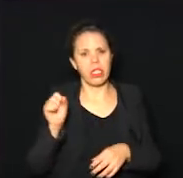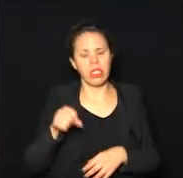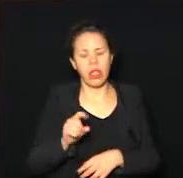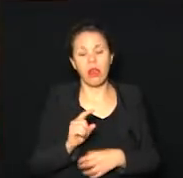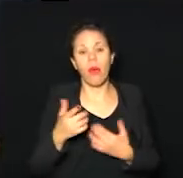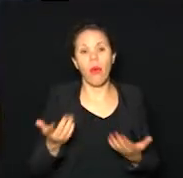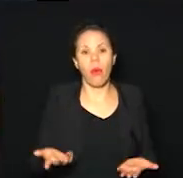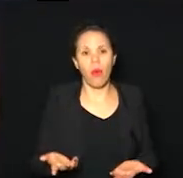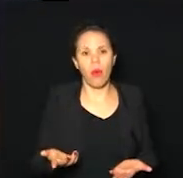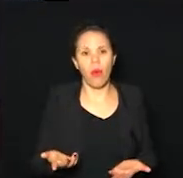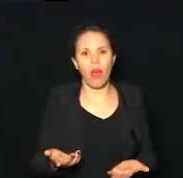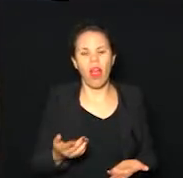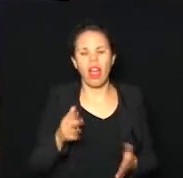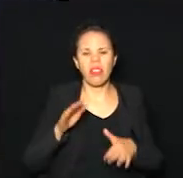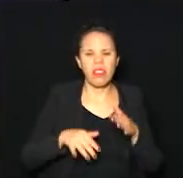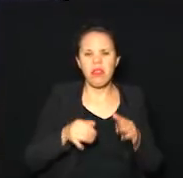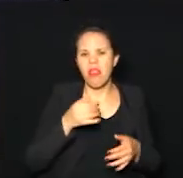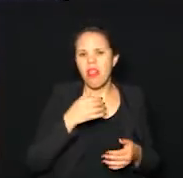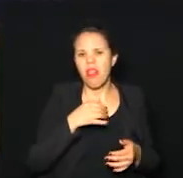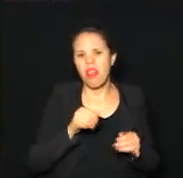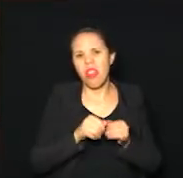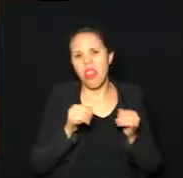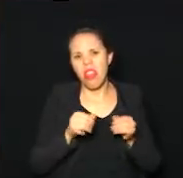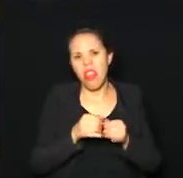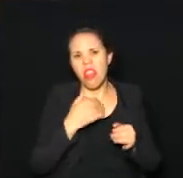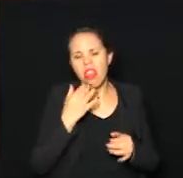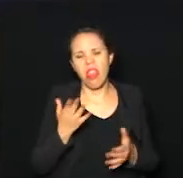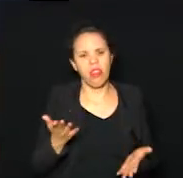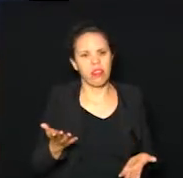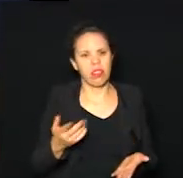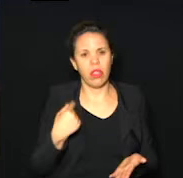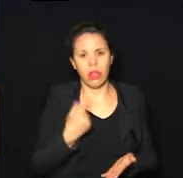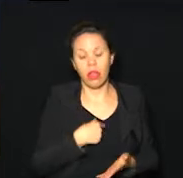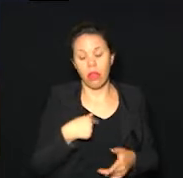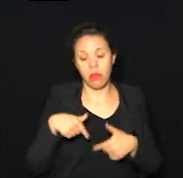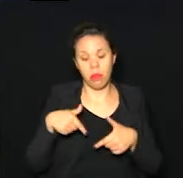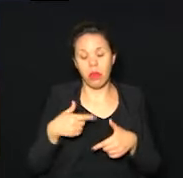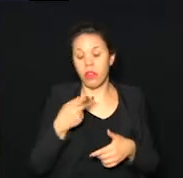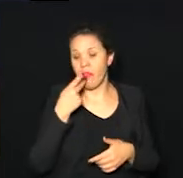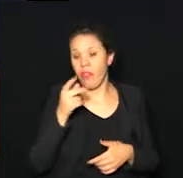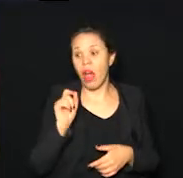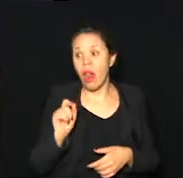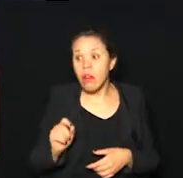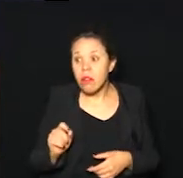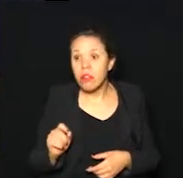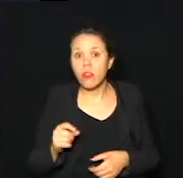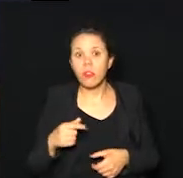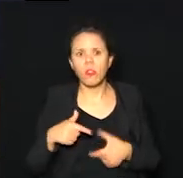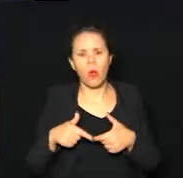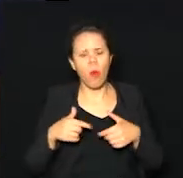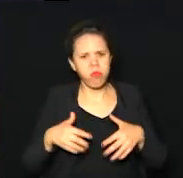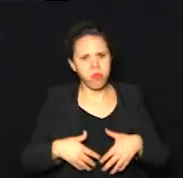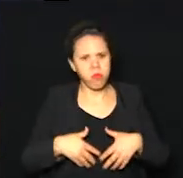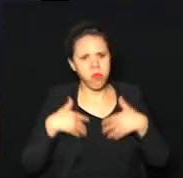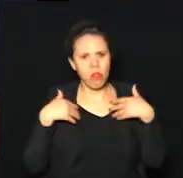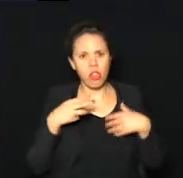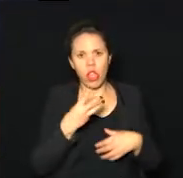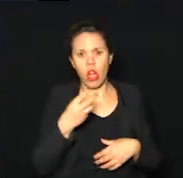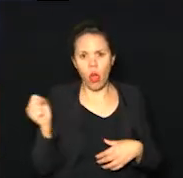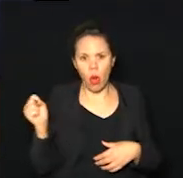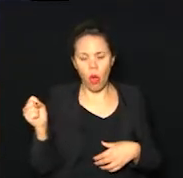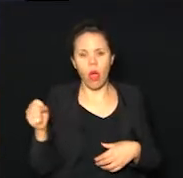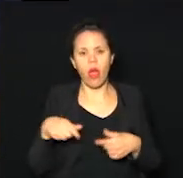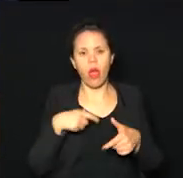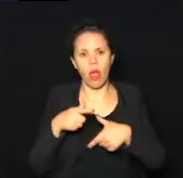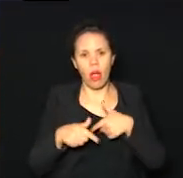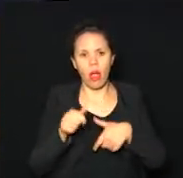Mas é demagogo, tem que separar de ser demagogo. E o que nós, trabalhadores da Unicamp, com muito orgulho dos meus 38 anos que eu